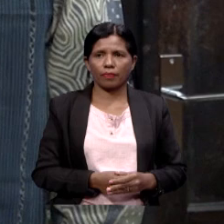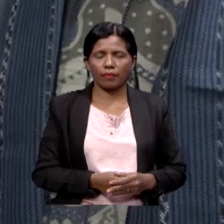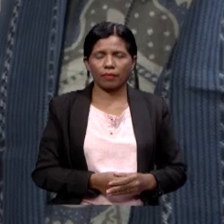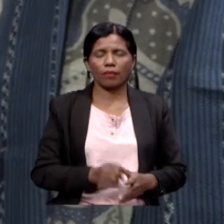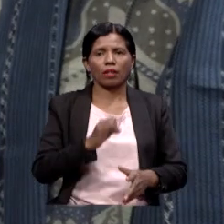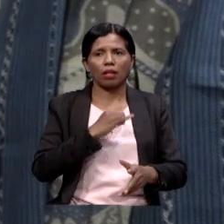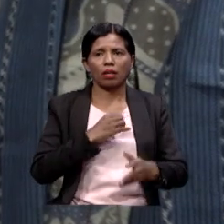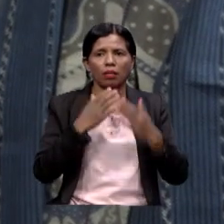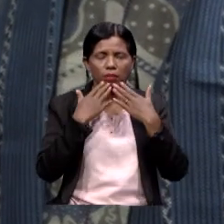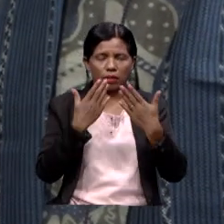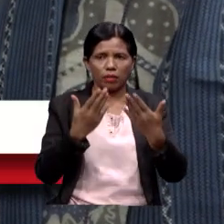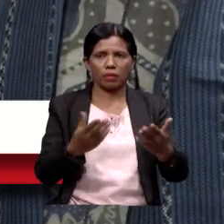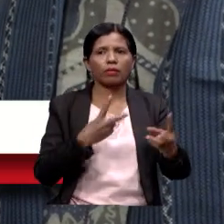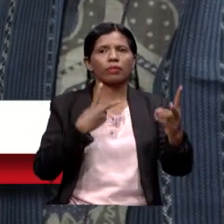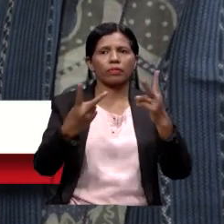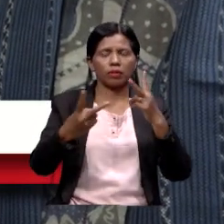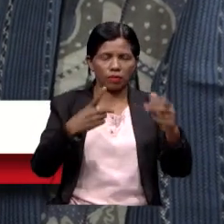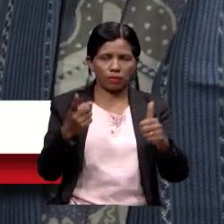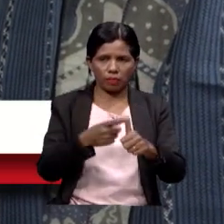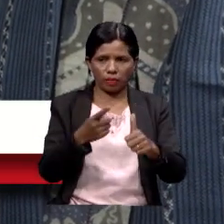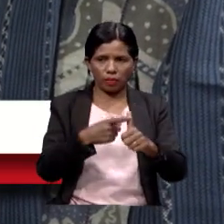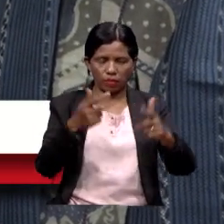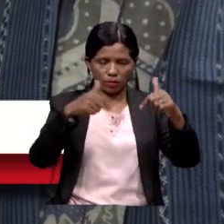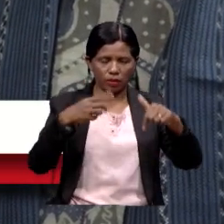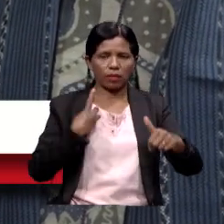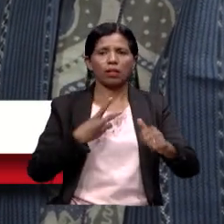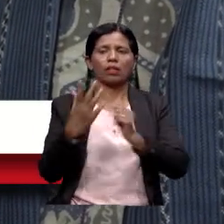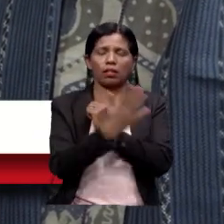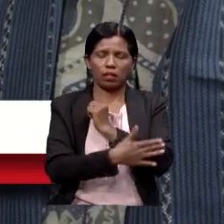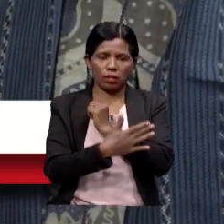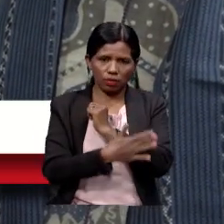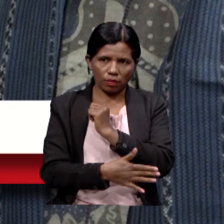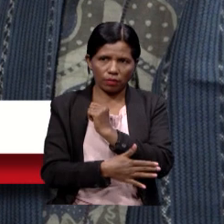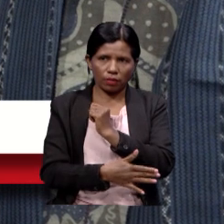counterpart ninia visita bada huluk mai tanirain ho di